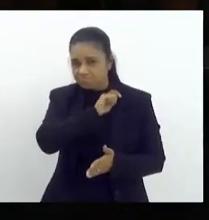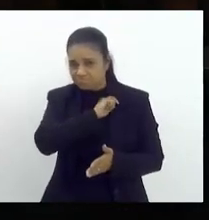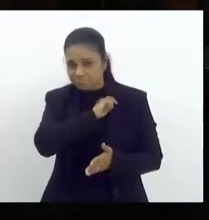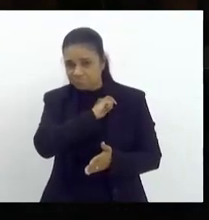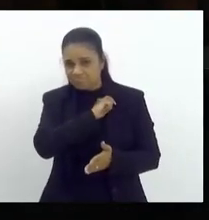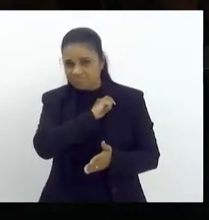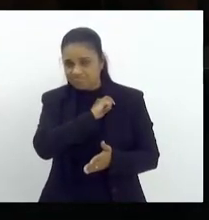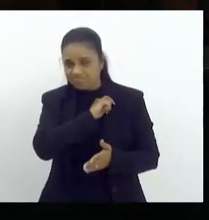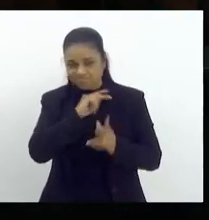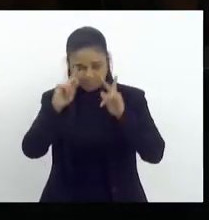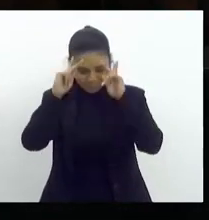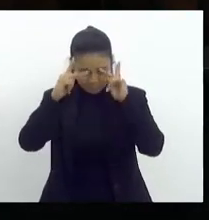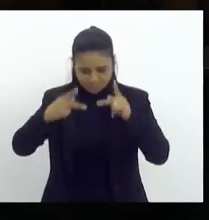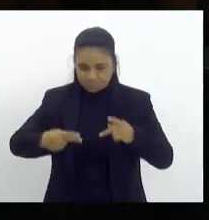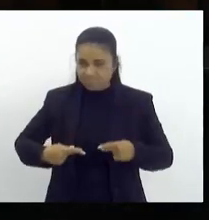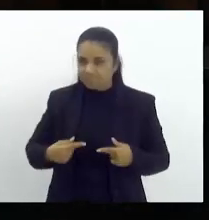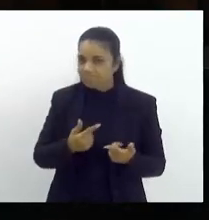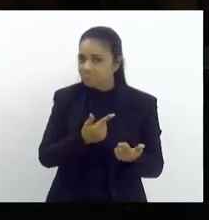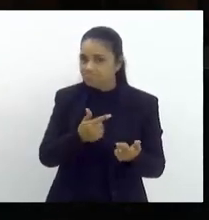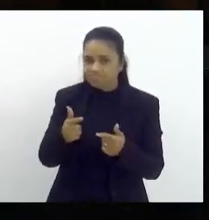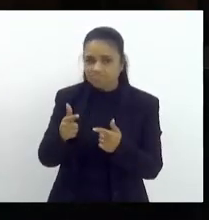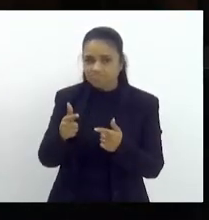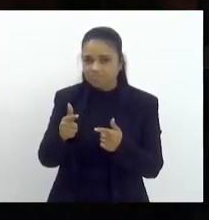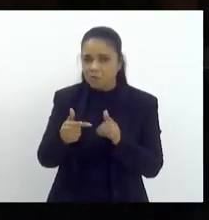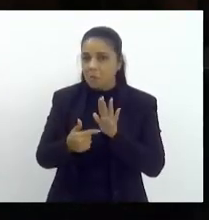desumano demonstra